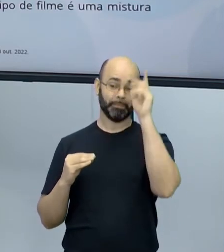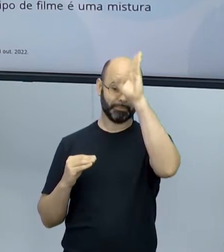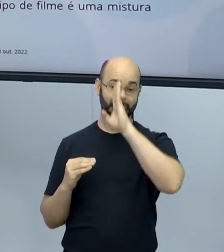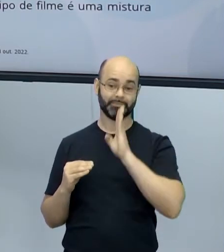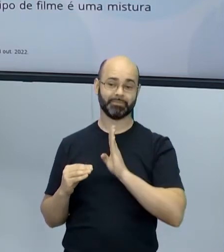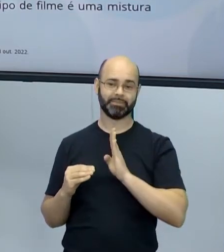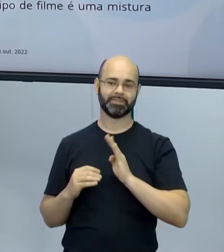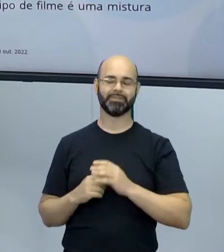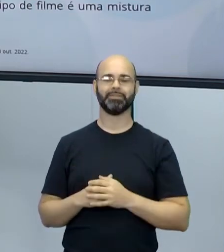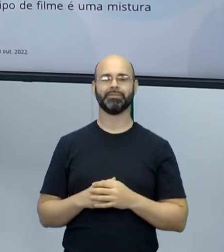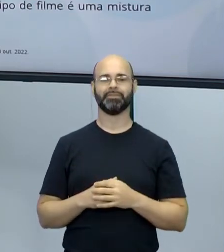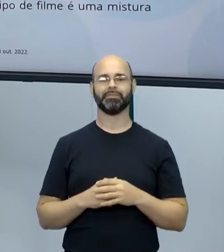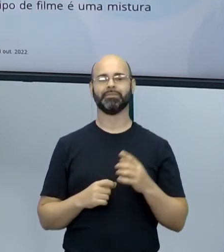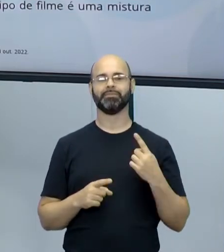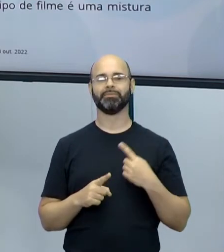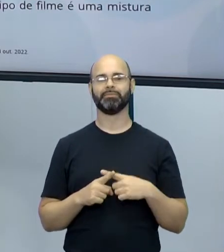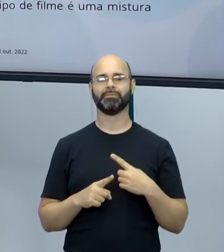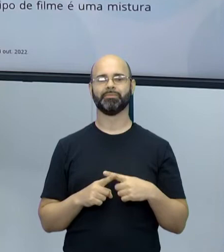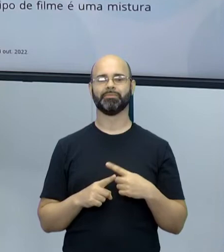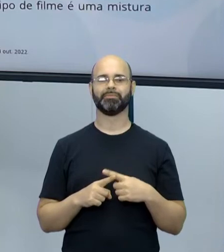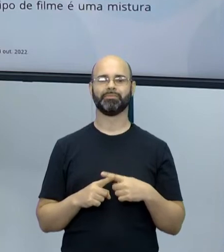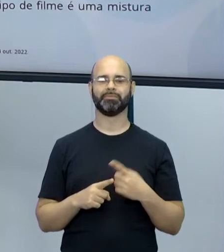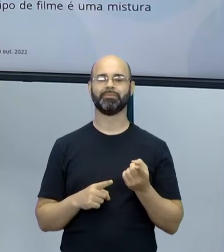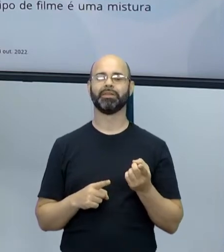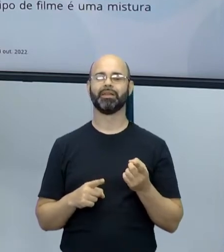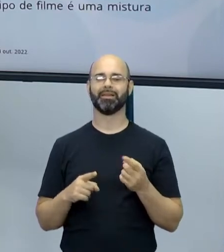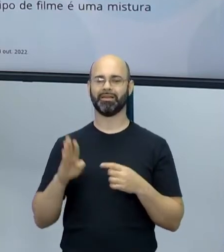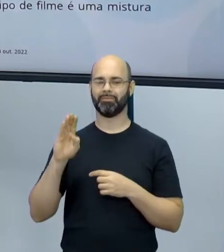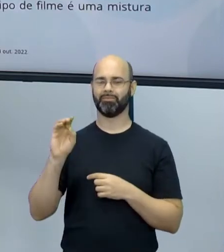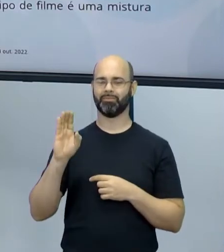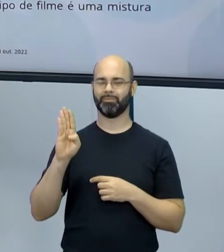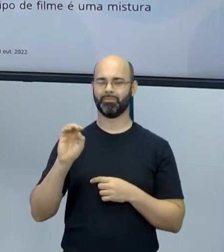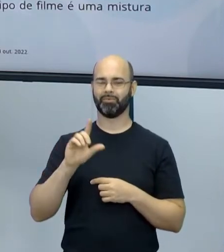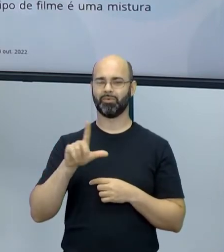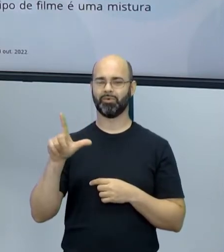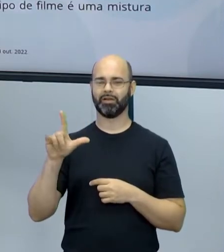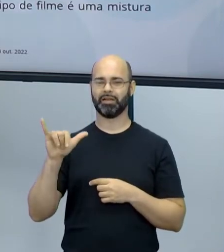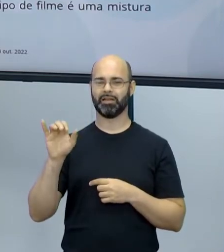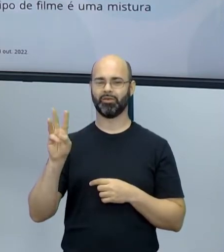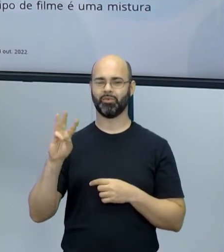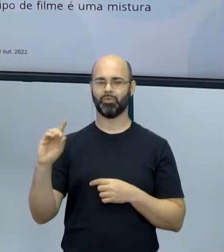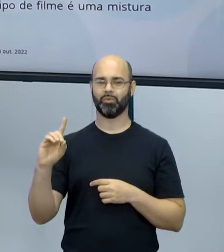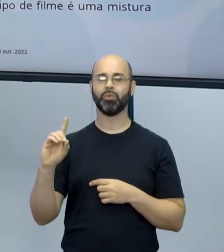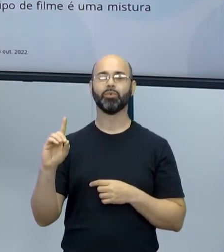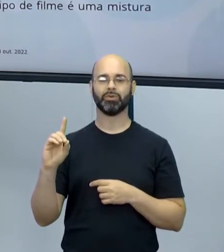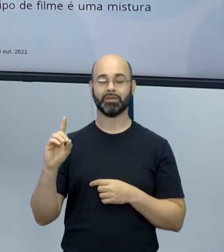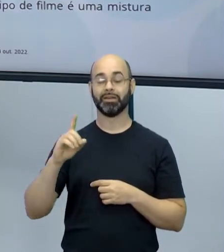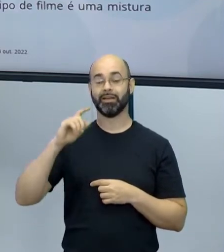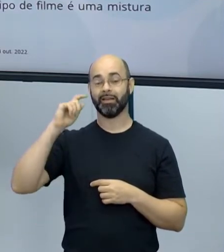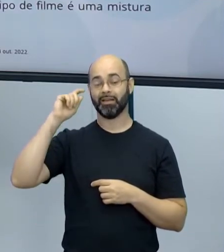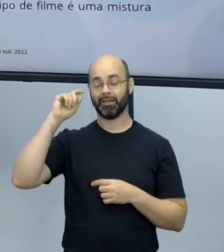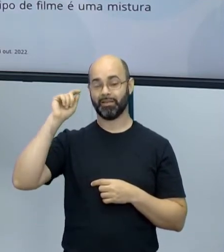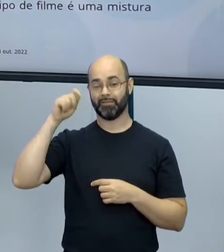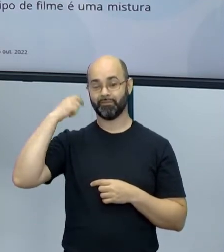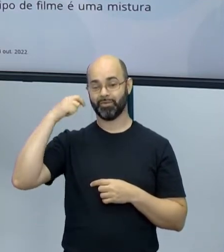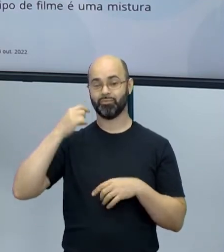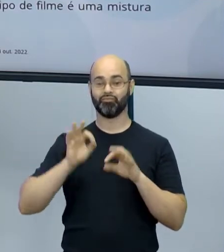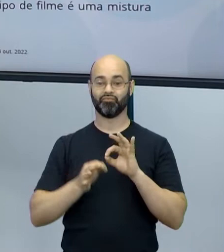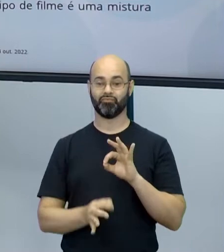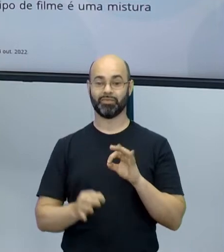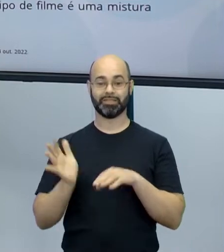brasileiras. Por quê? O que é o filme de Bollywood? Geralmente são filmes longos, para assistir no cinema. Filmes